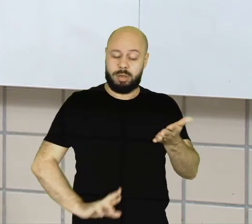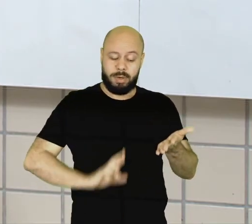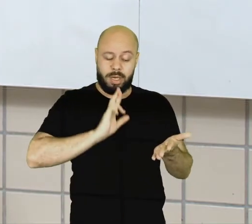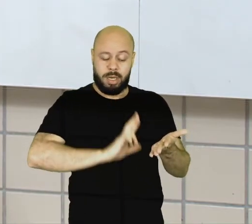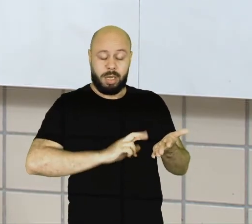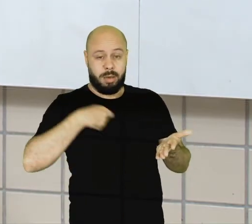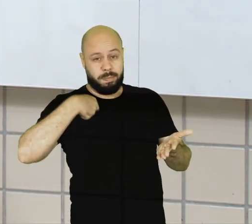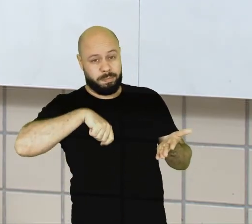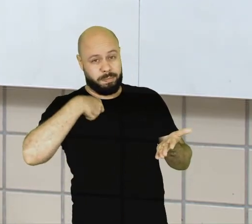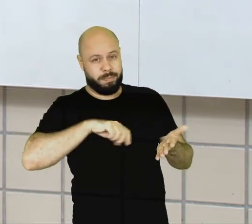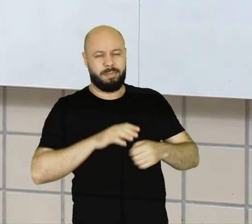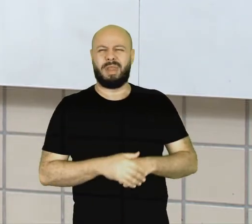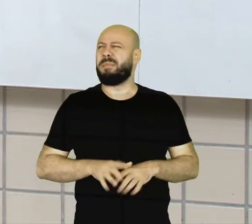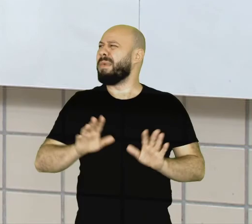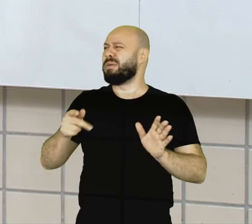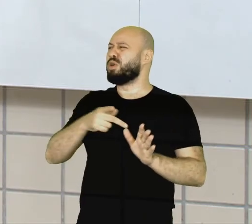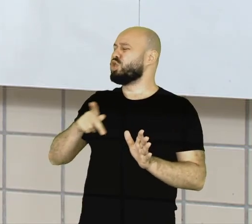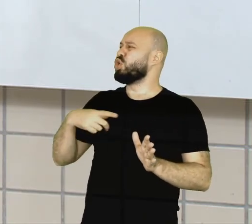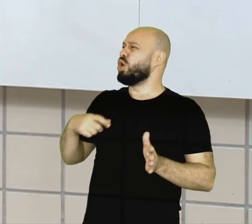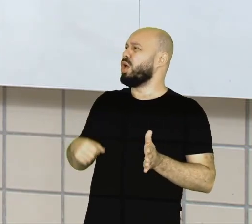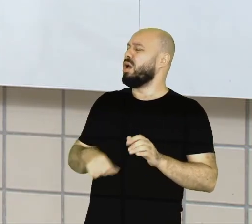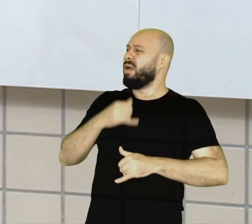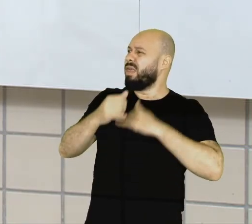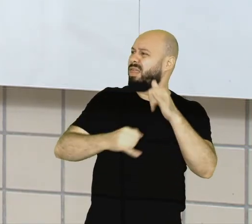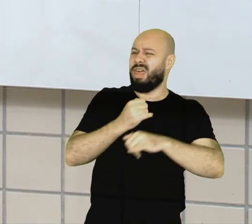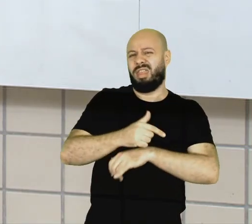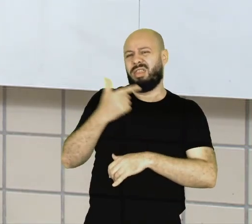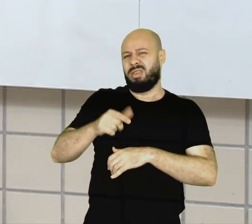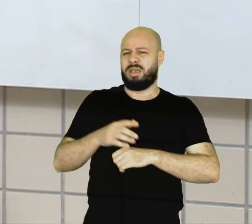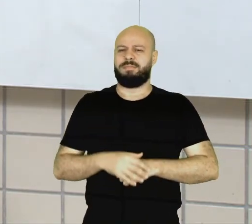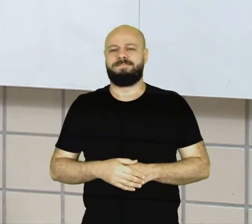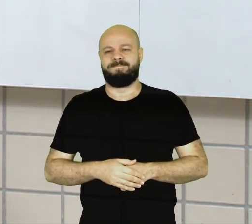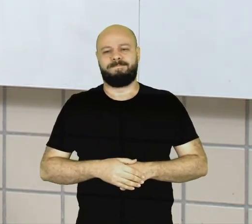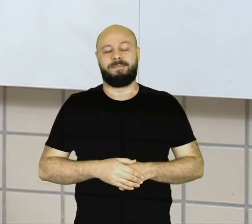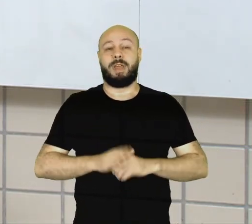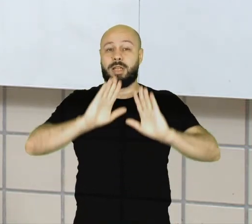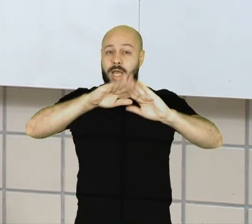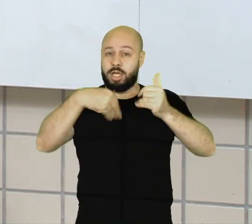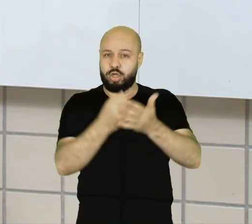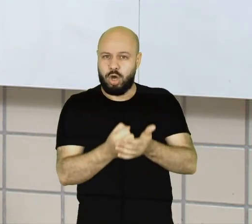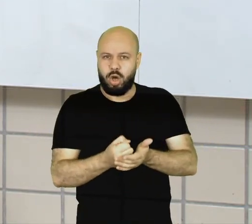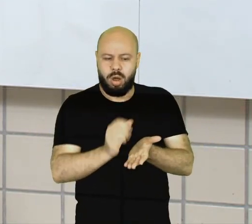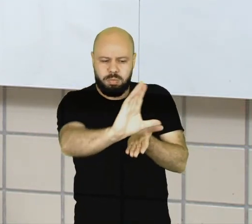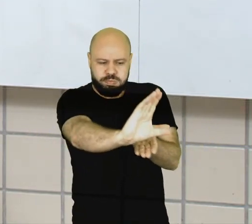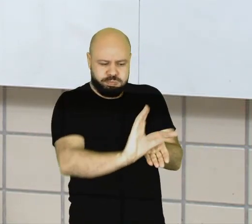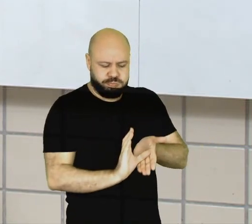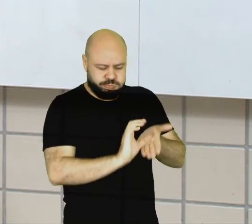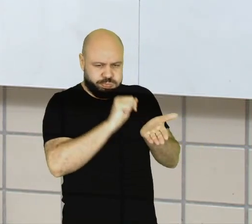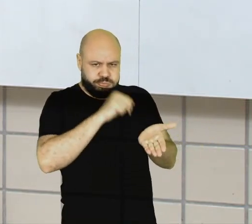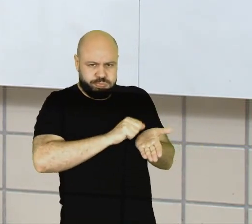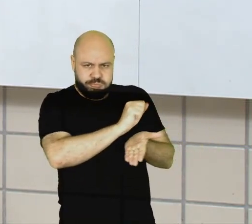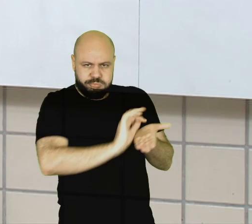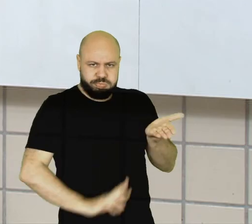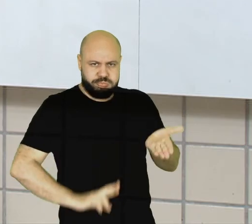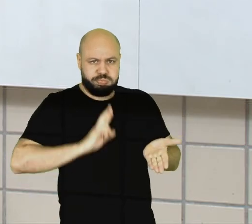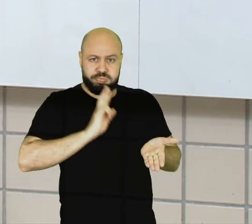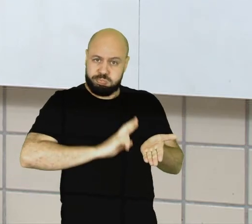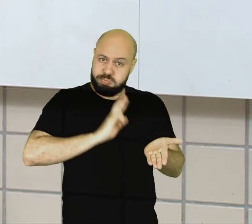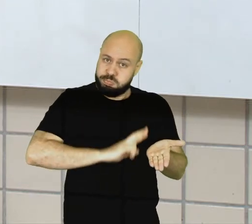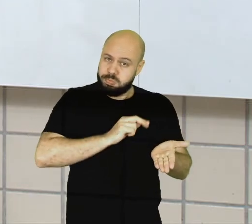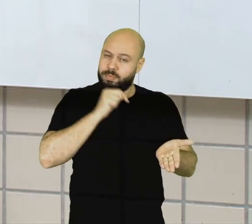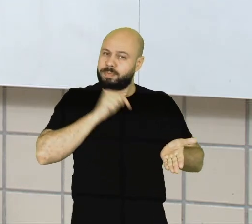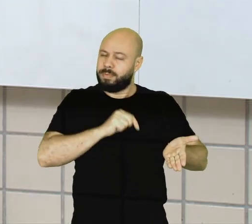atividades. Ah, professora, eu não tenho acesso à internet. Vá na sua escola, pegue o bloco de atividades. Se você